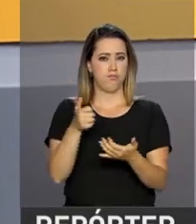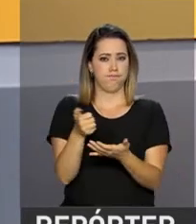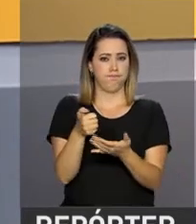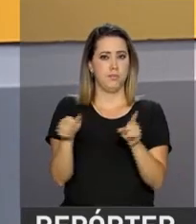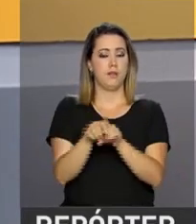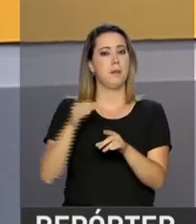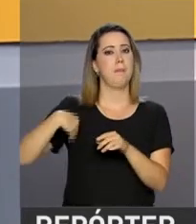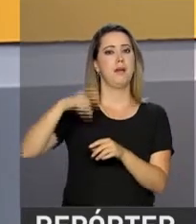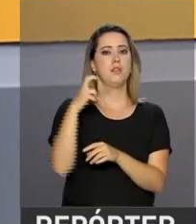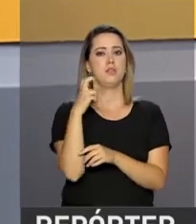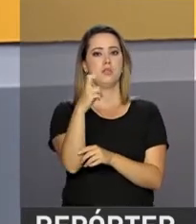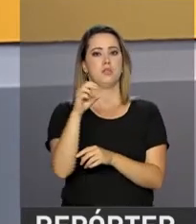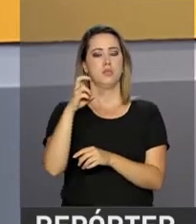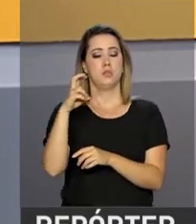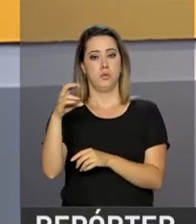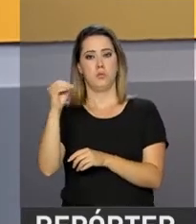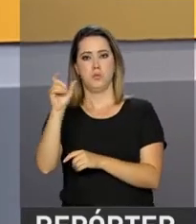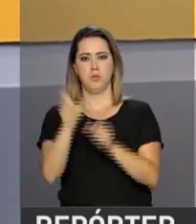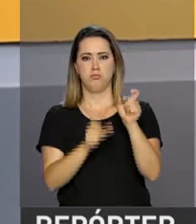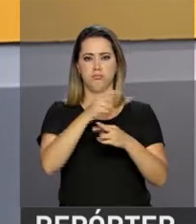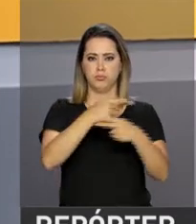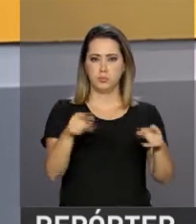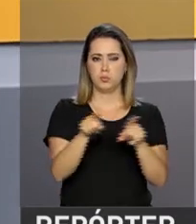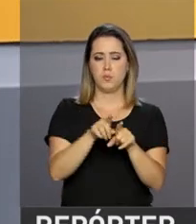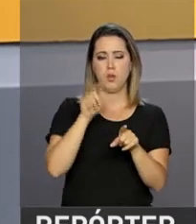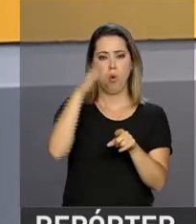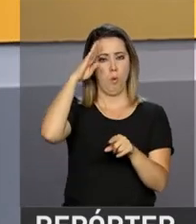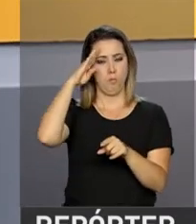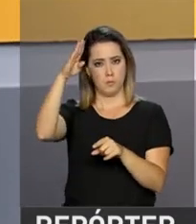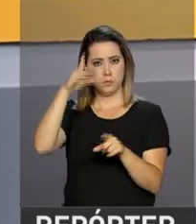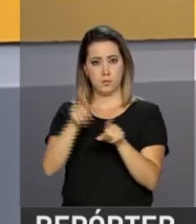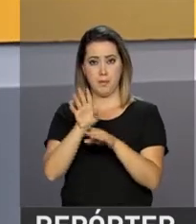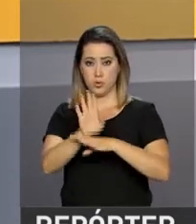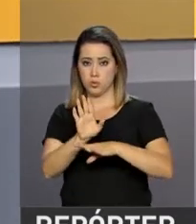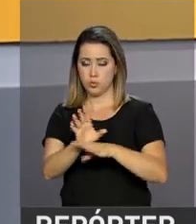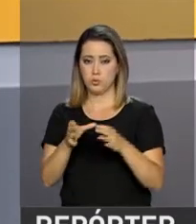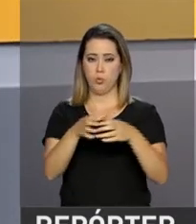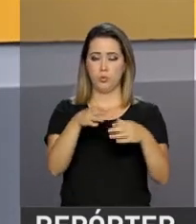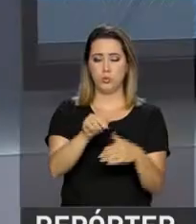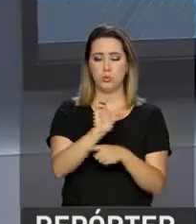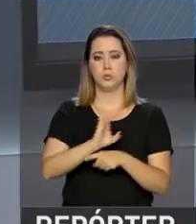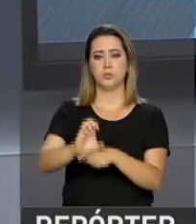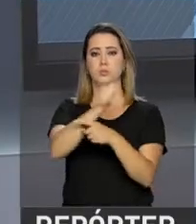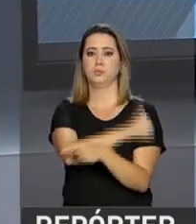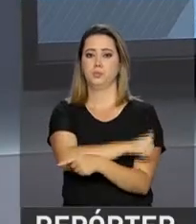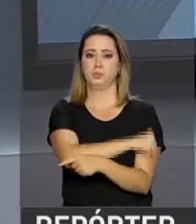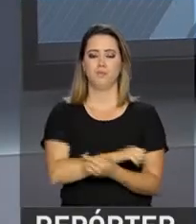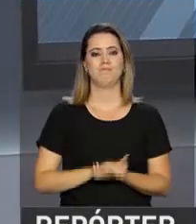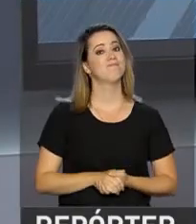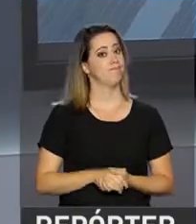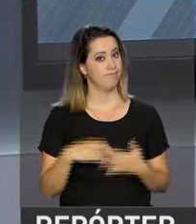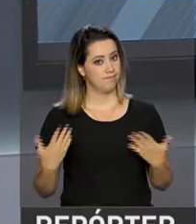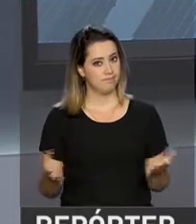5.500 homens foram mobilizados pelas Forças Armadas para apoiar a ação das forças estaduais. E esta